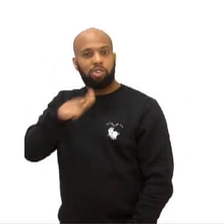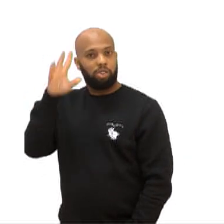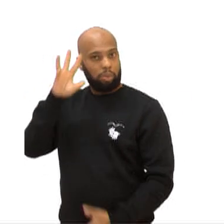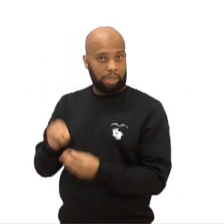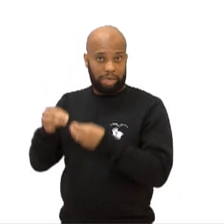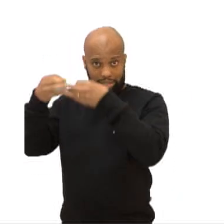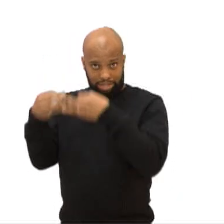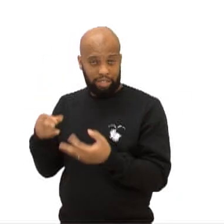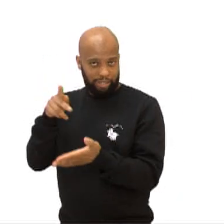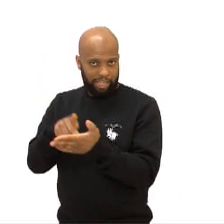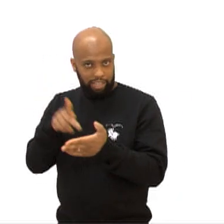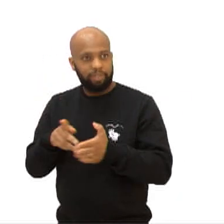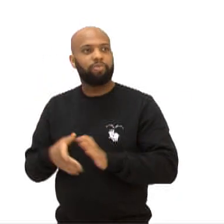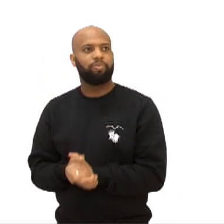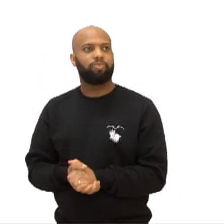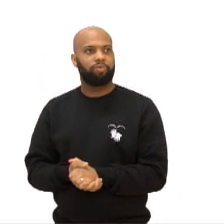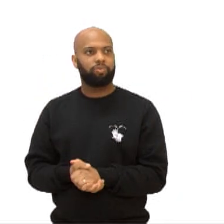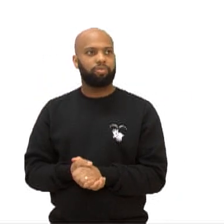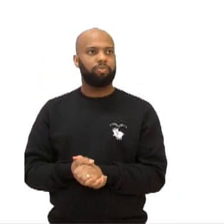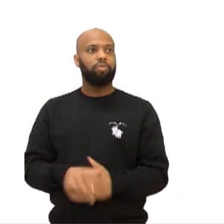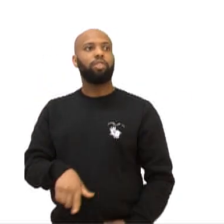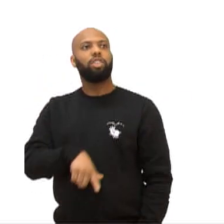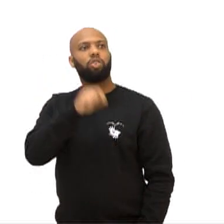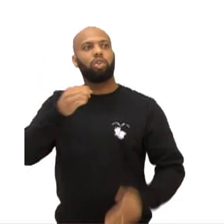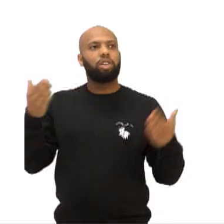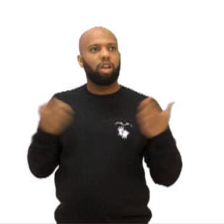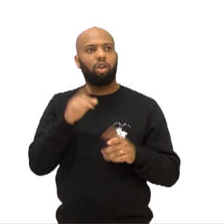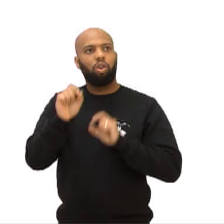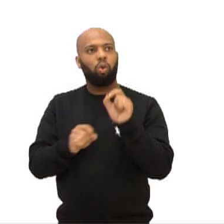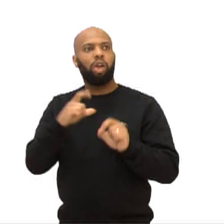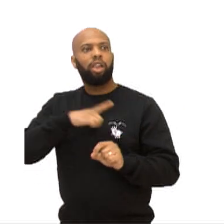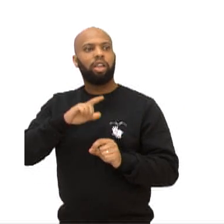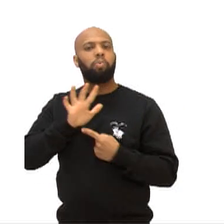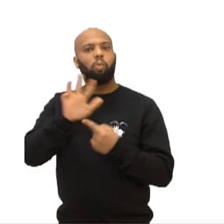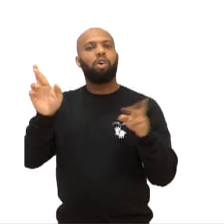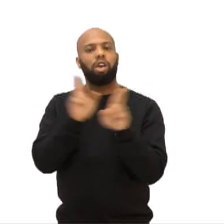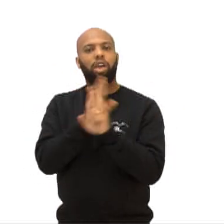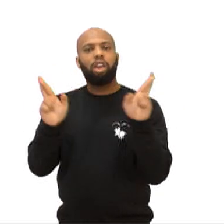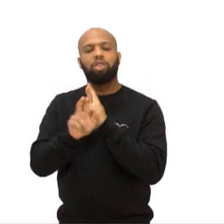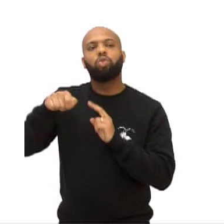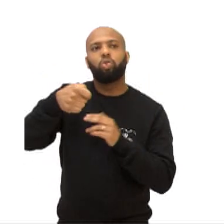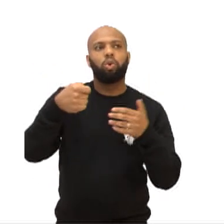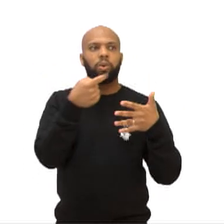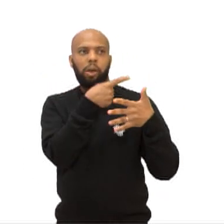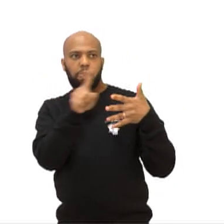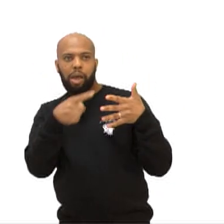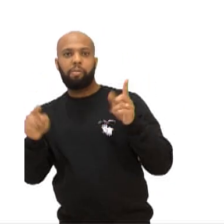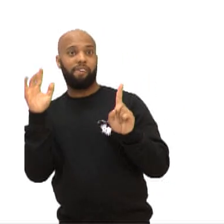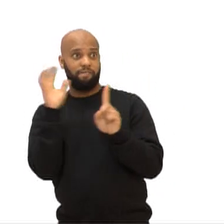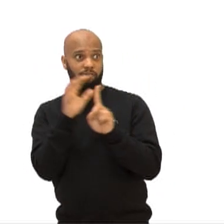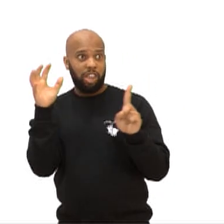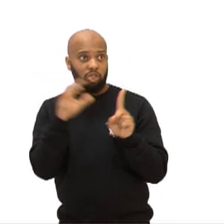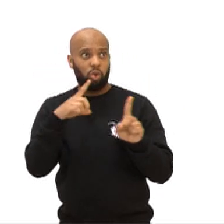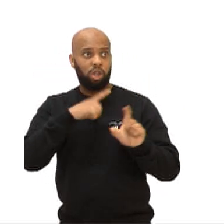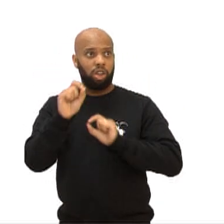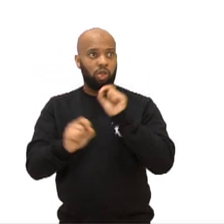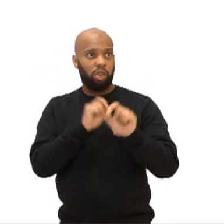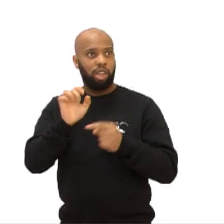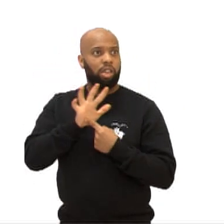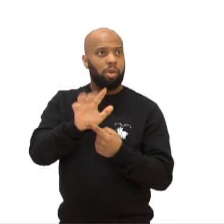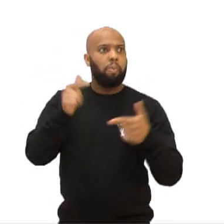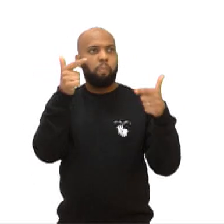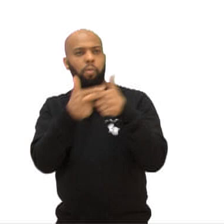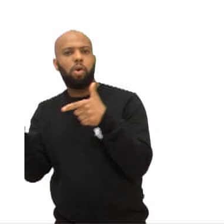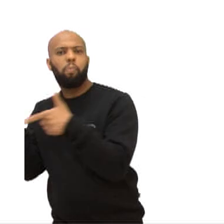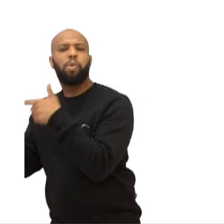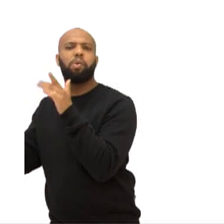vocês estão acompanhando aí rapidinho. Vamos lá. Assinale o item que segue com relação dos fatores